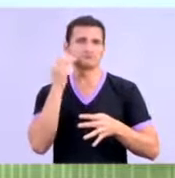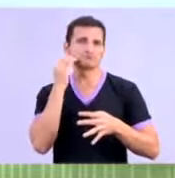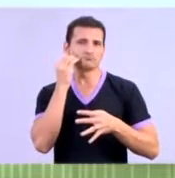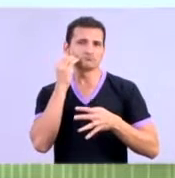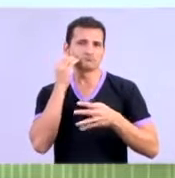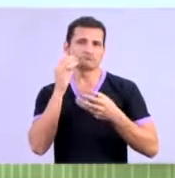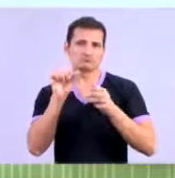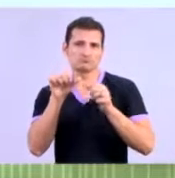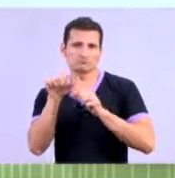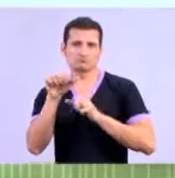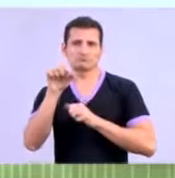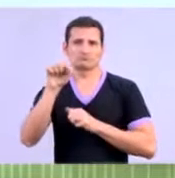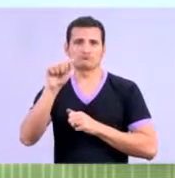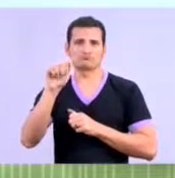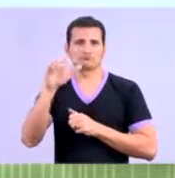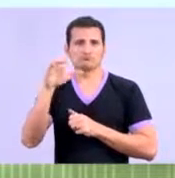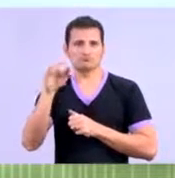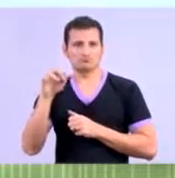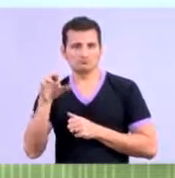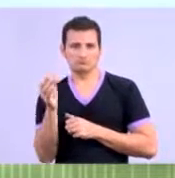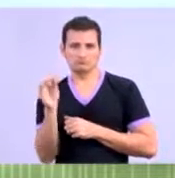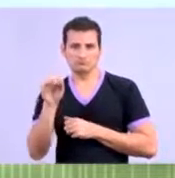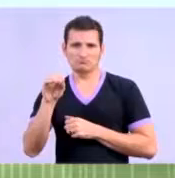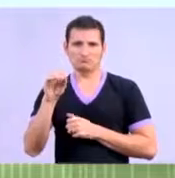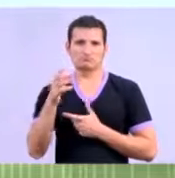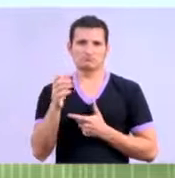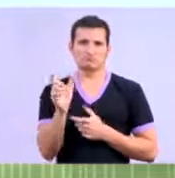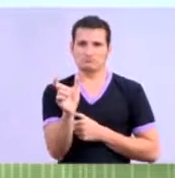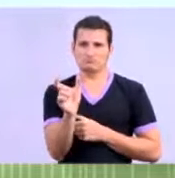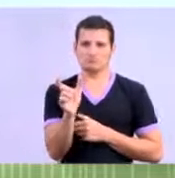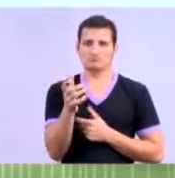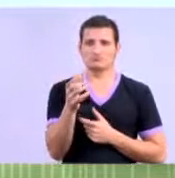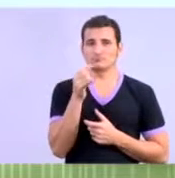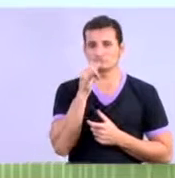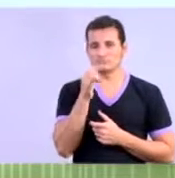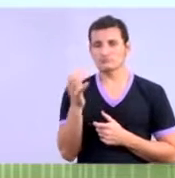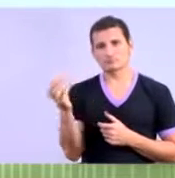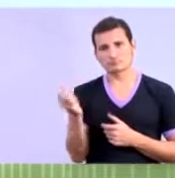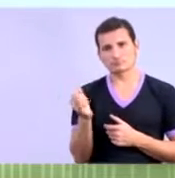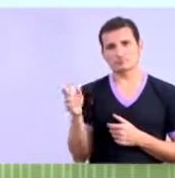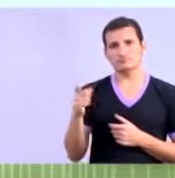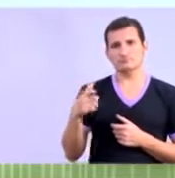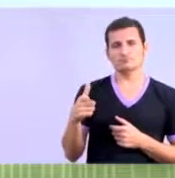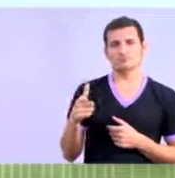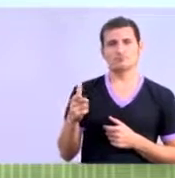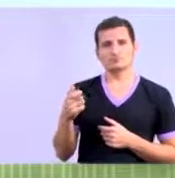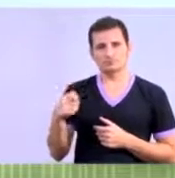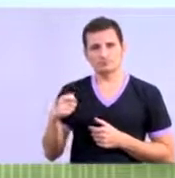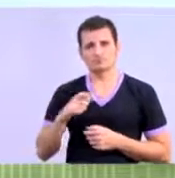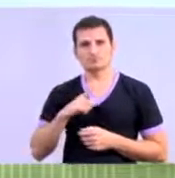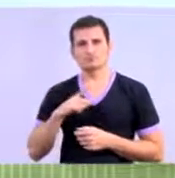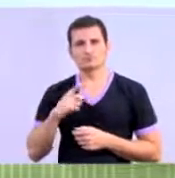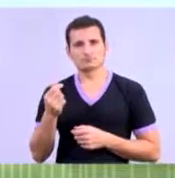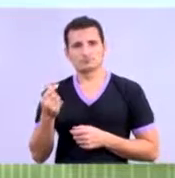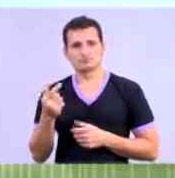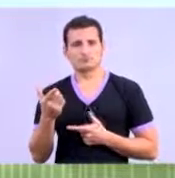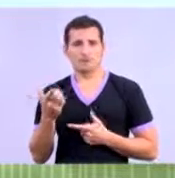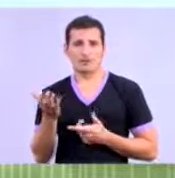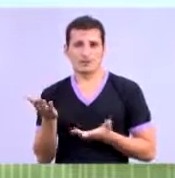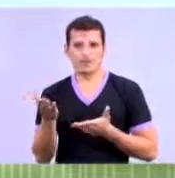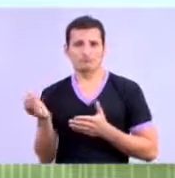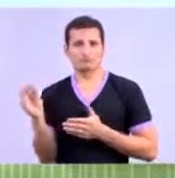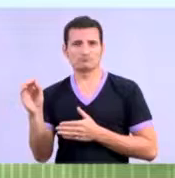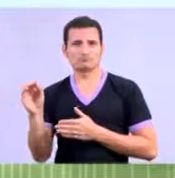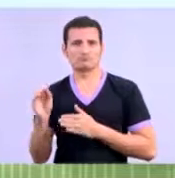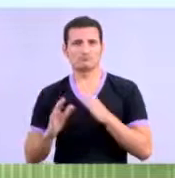sacar colocando essas características. Para o sacar eu teria que ter saldo, né? só que o saldo agora eu vou acrescer de limite, então tenho mais